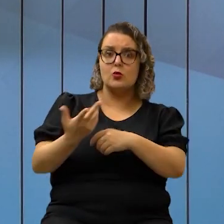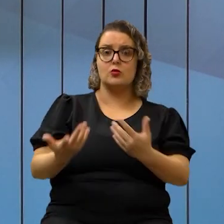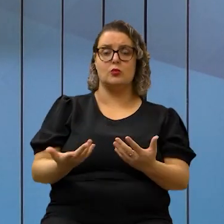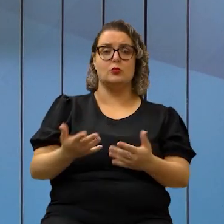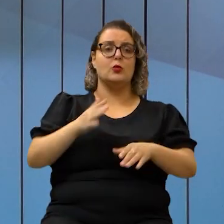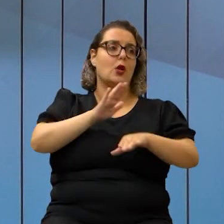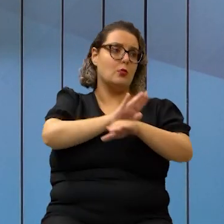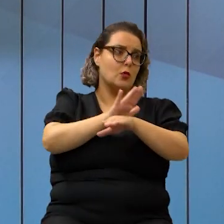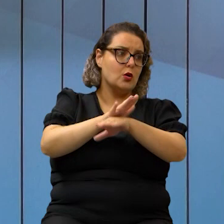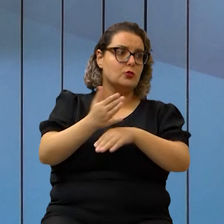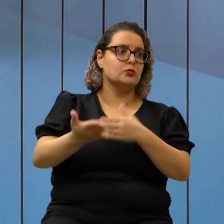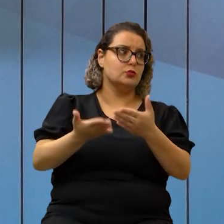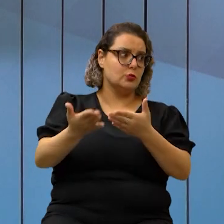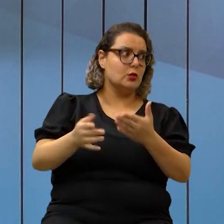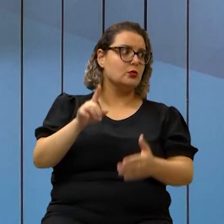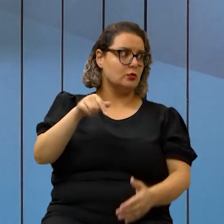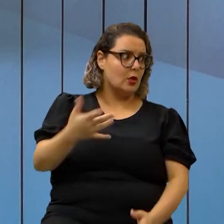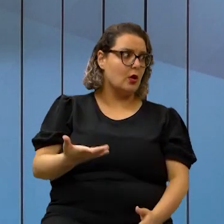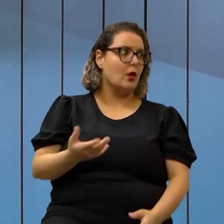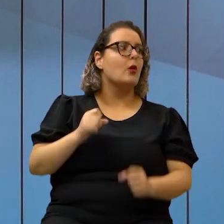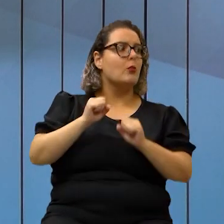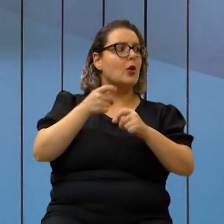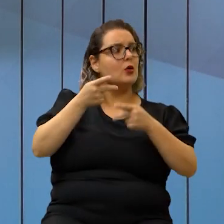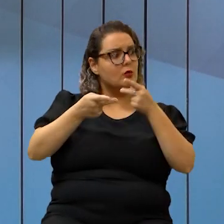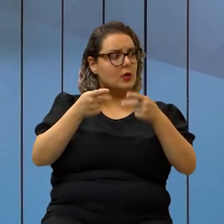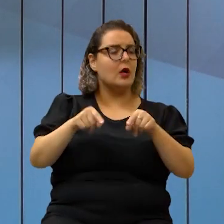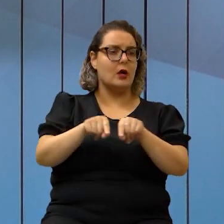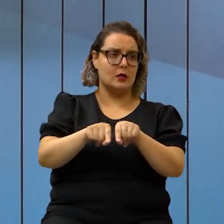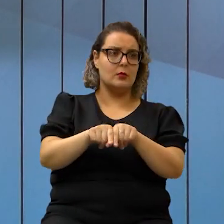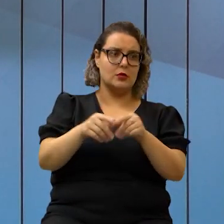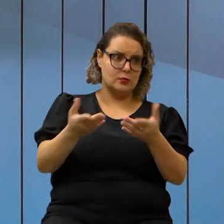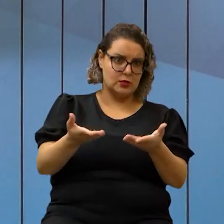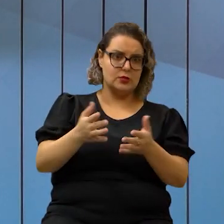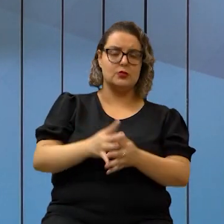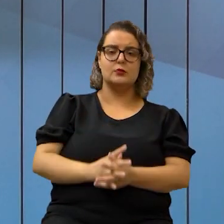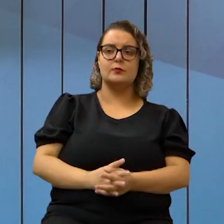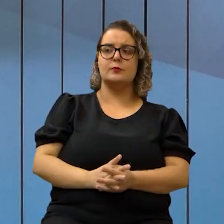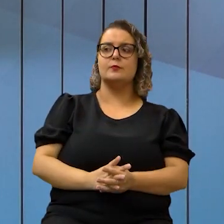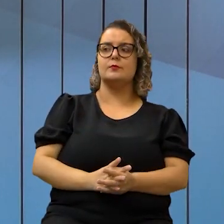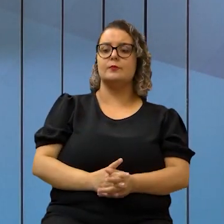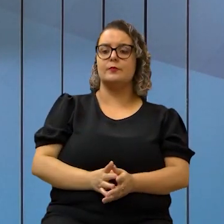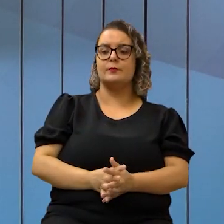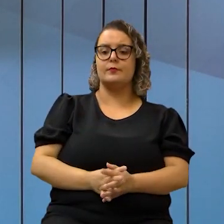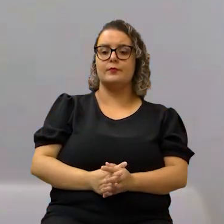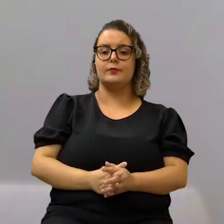na busca por uma ajuda, um tratamento. Você pode comentar sobre isso também?